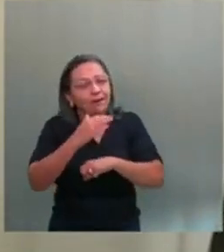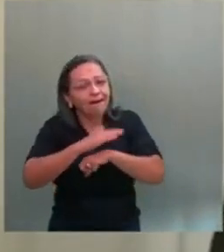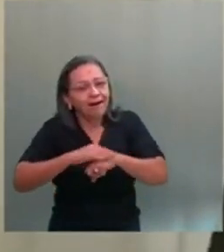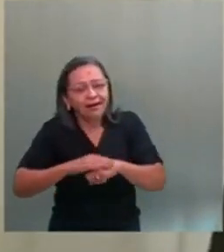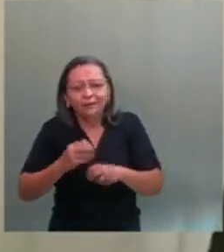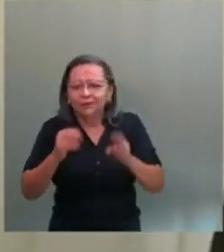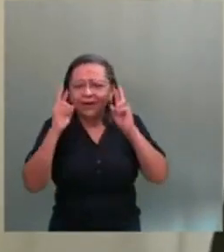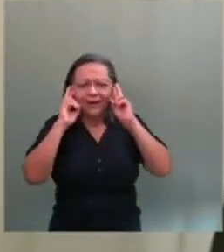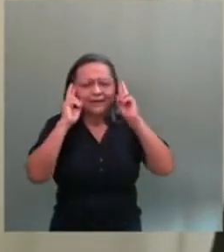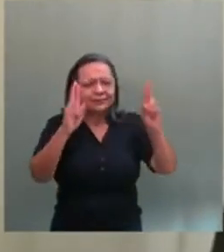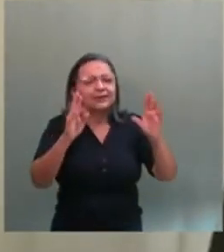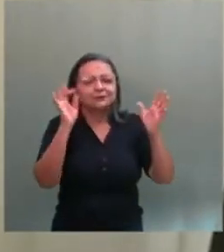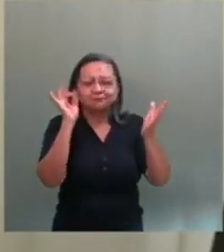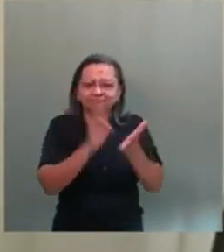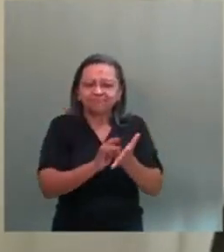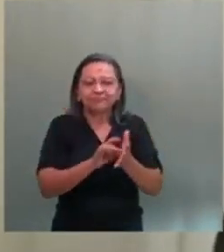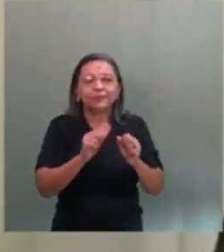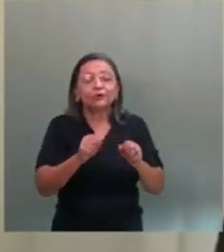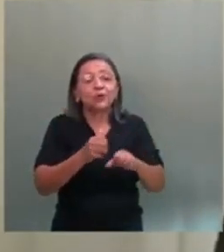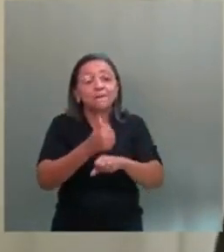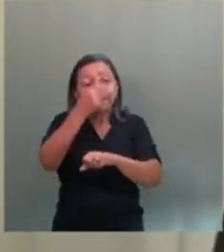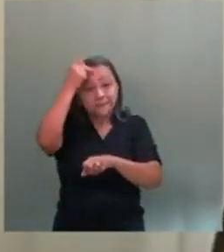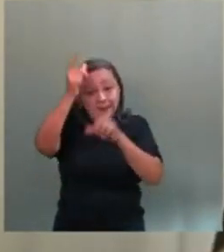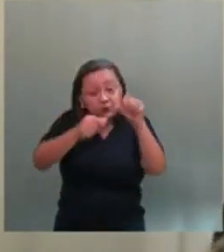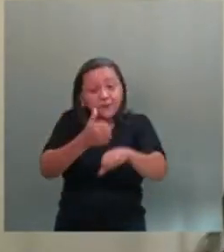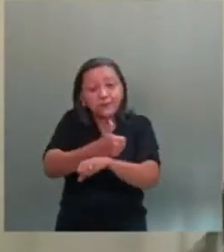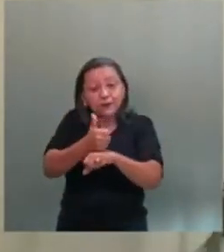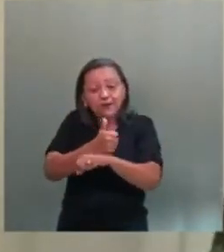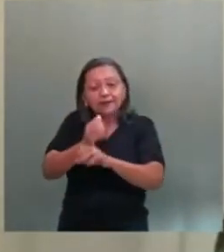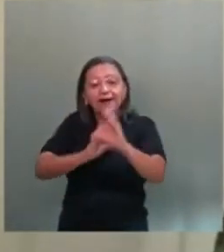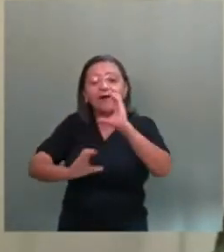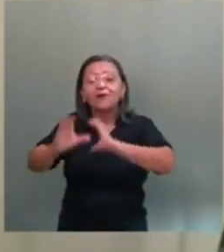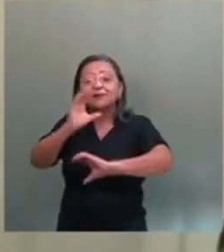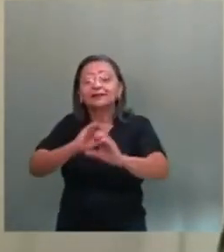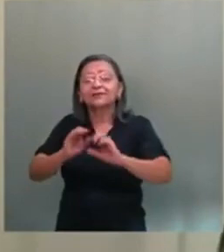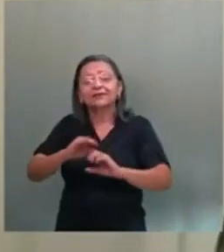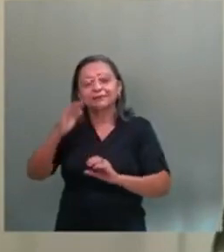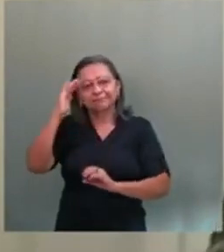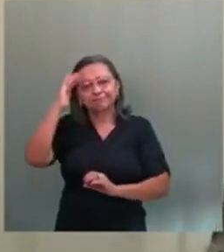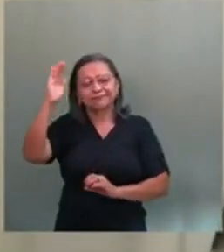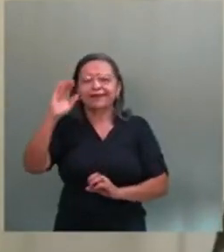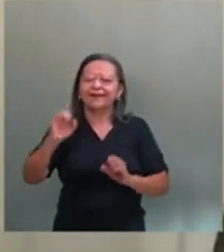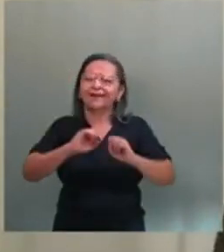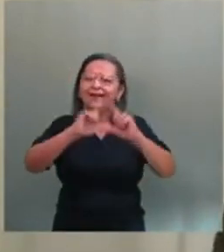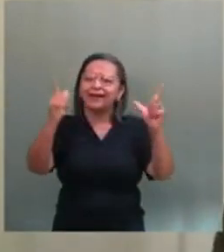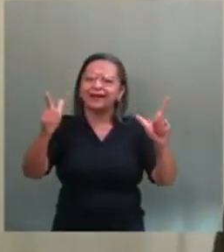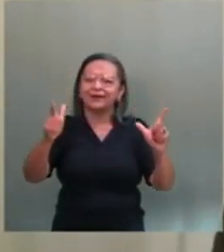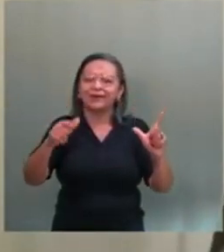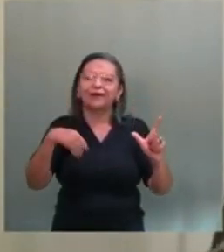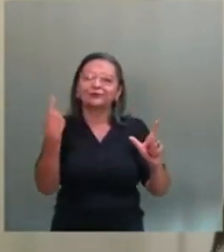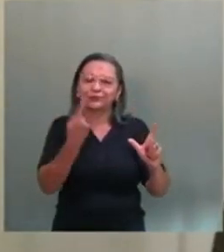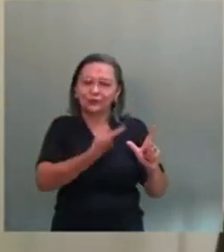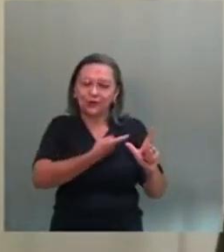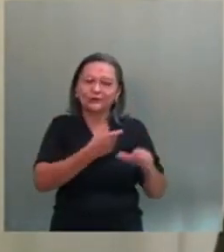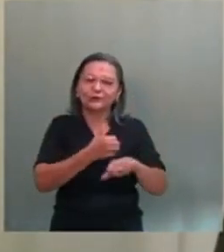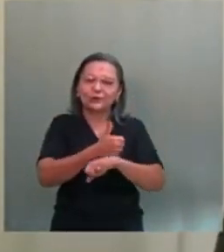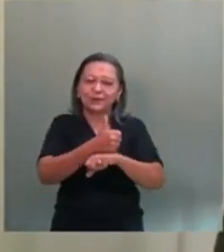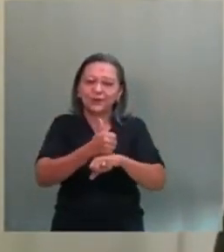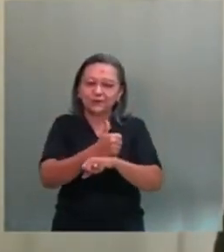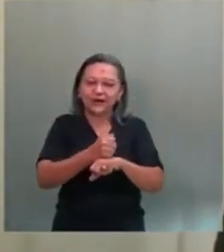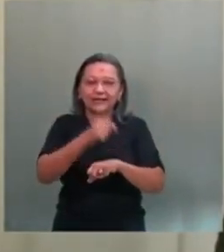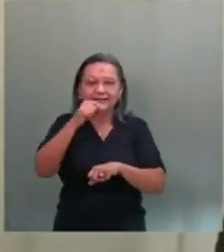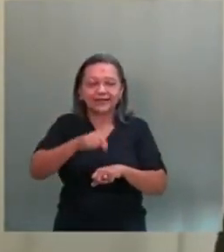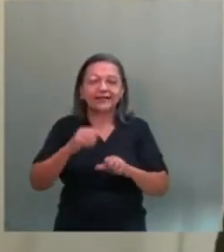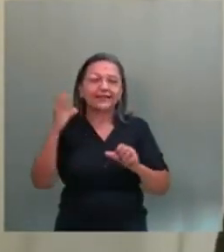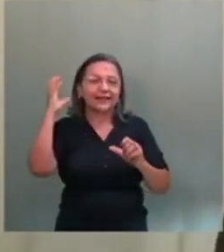muito respeito mesmo pelos profissionais da comunicação, em especial, obviamente, aos nossos profissionais aqui